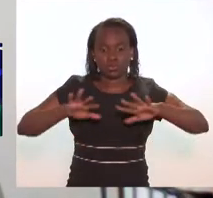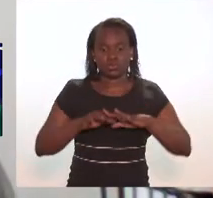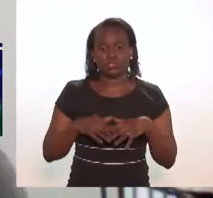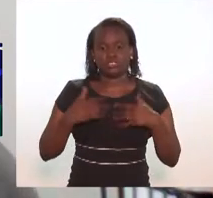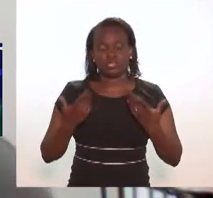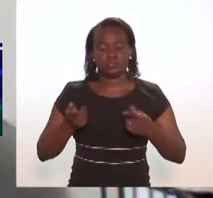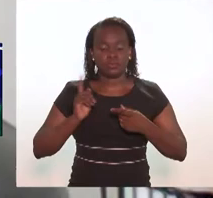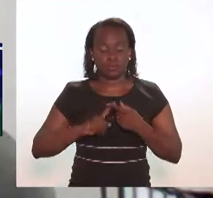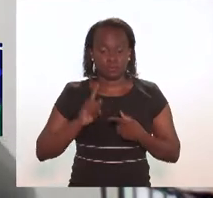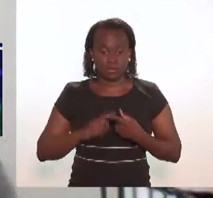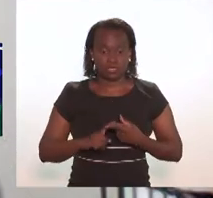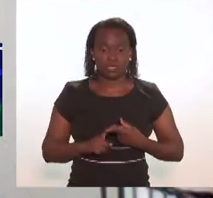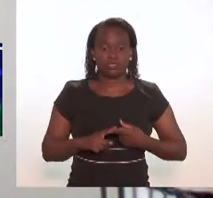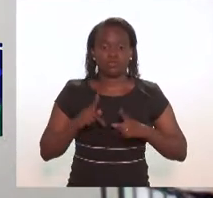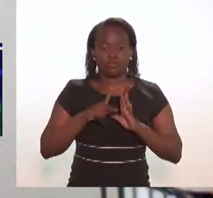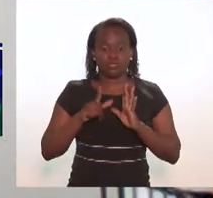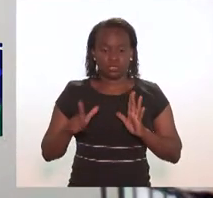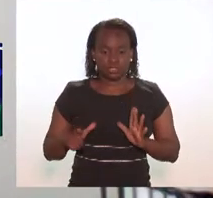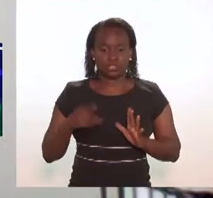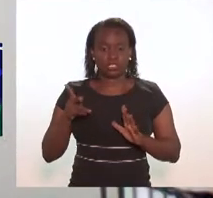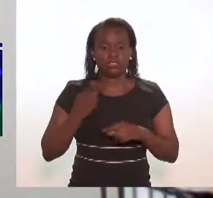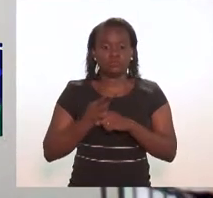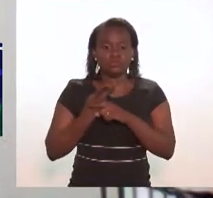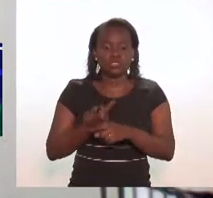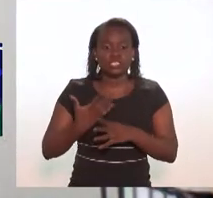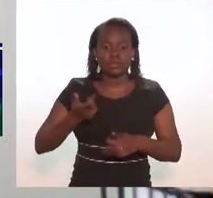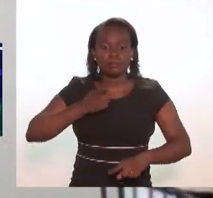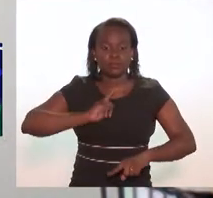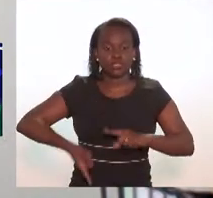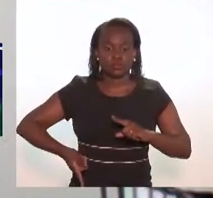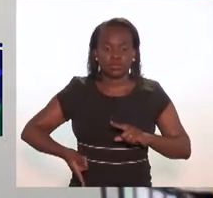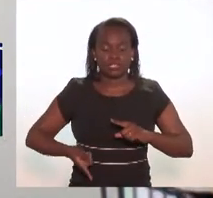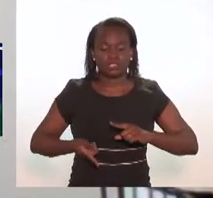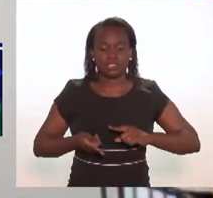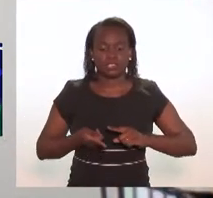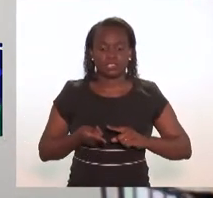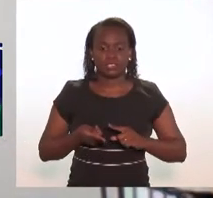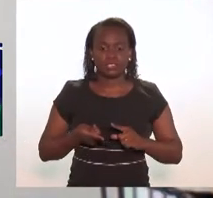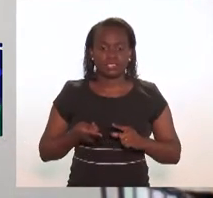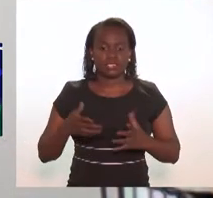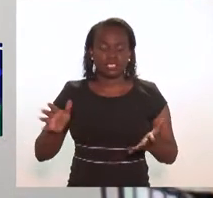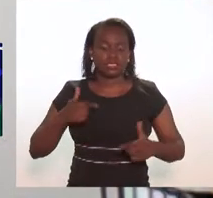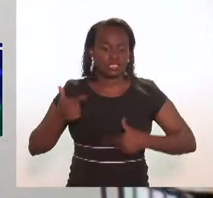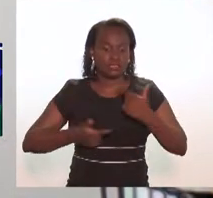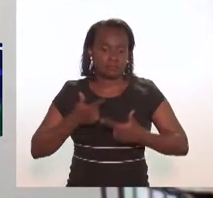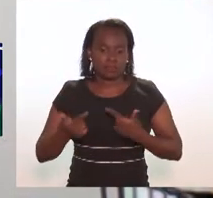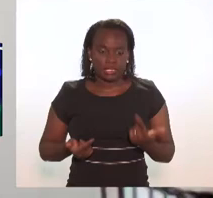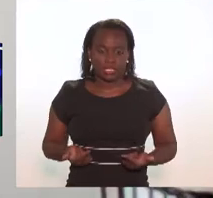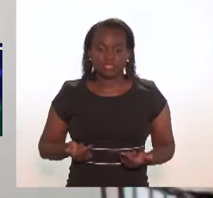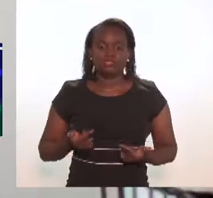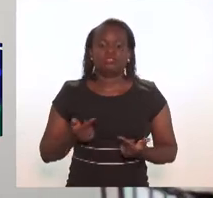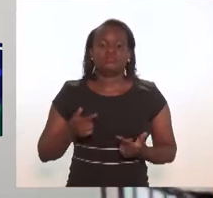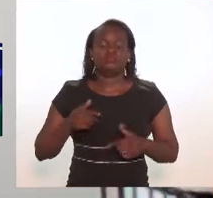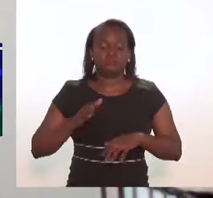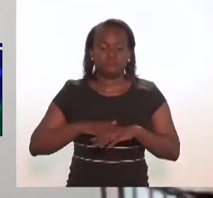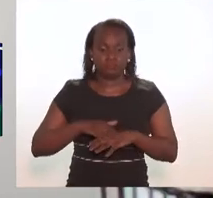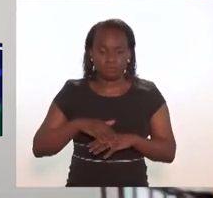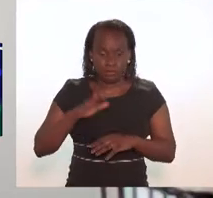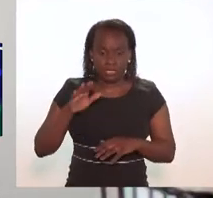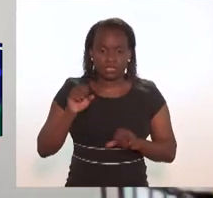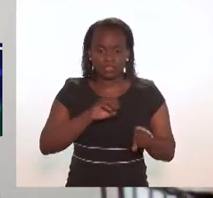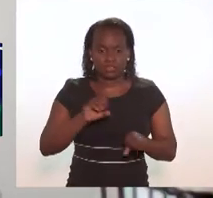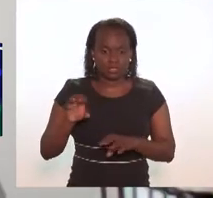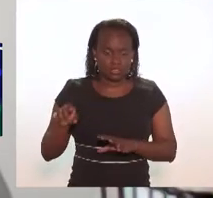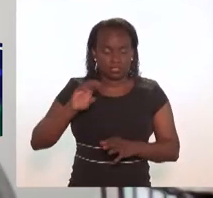primeiro lugar, o projeto ele busca proibir, né, que se trabalhe nas unidades educacionais